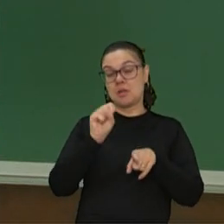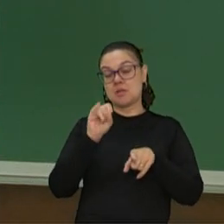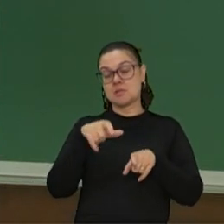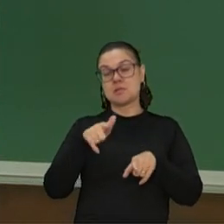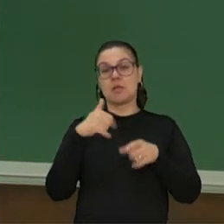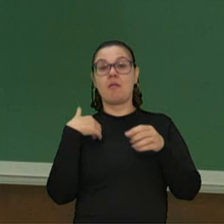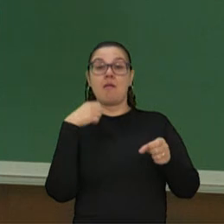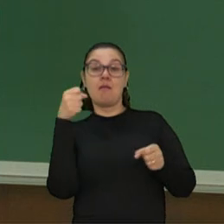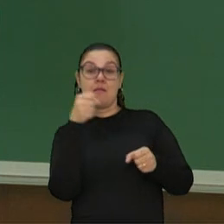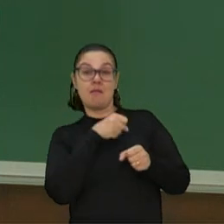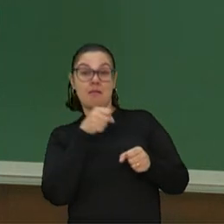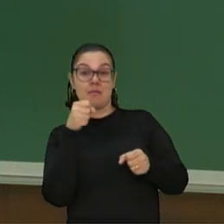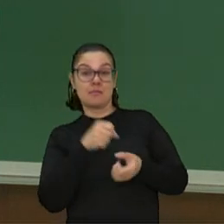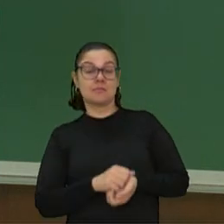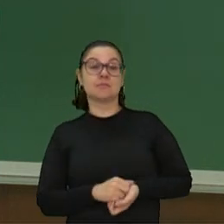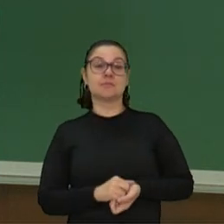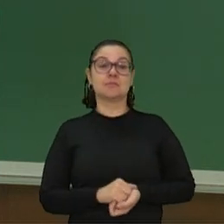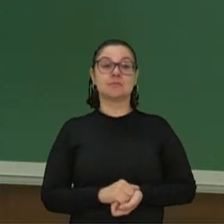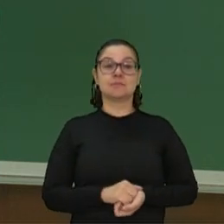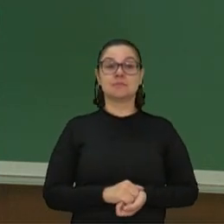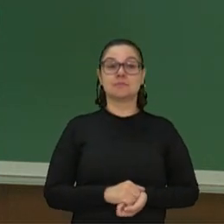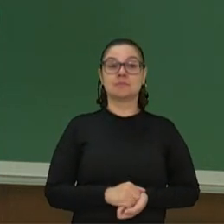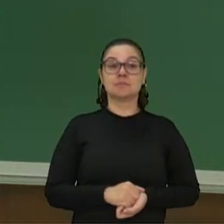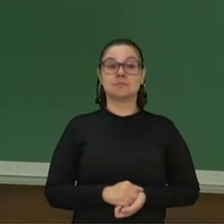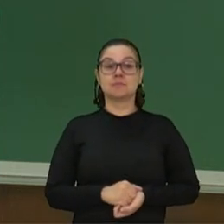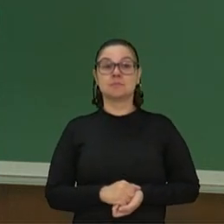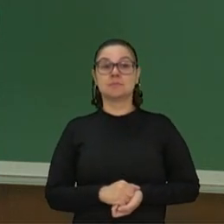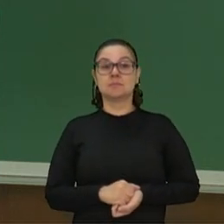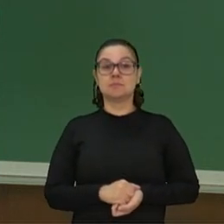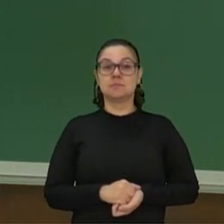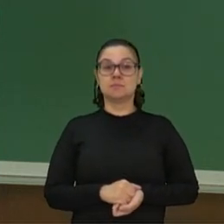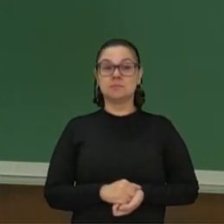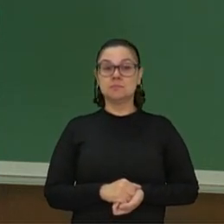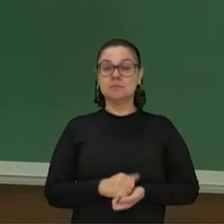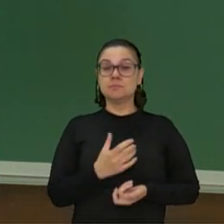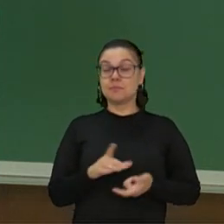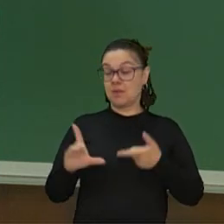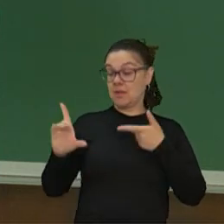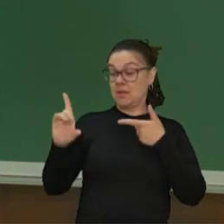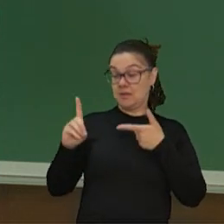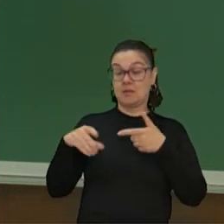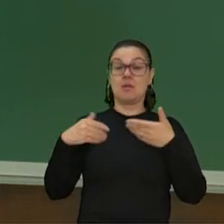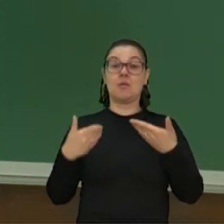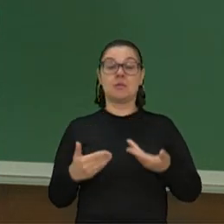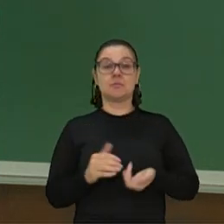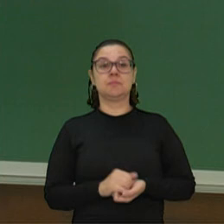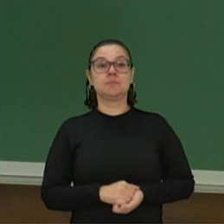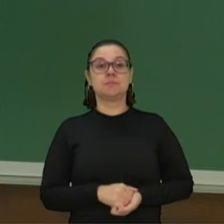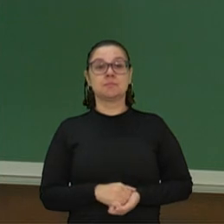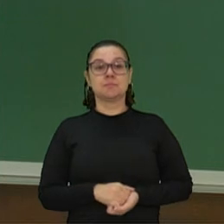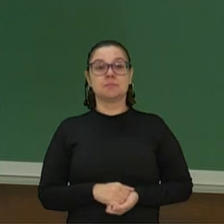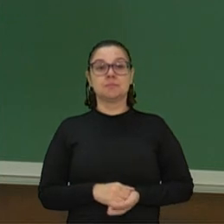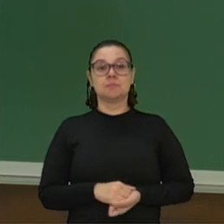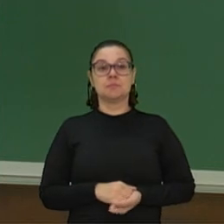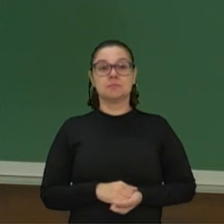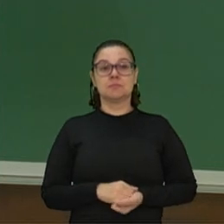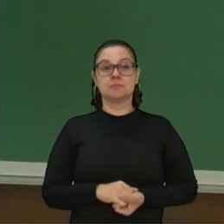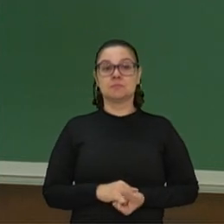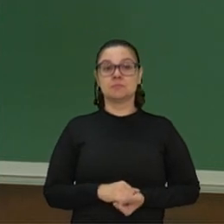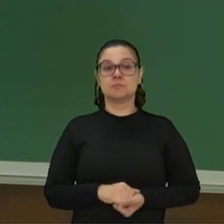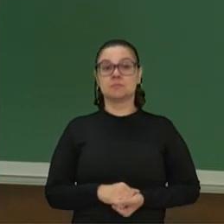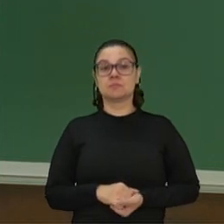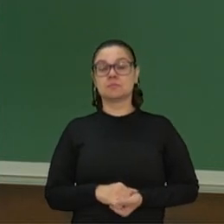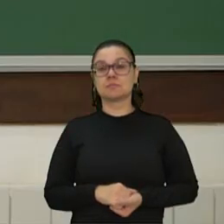é cantor. Letter D. Qual dessas pessoas was an American singer and